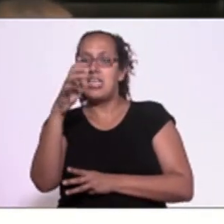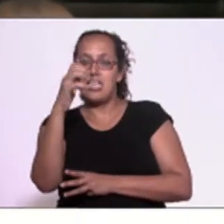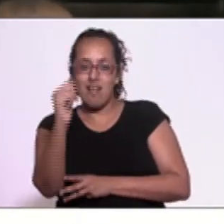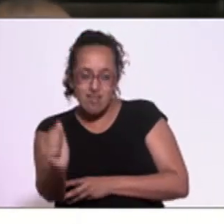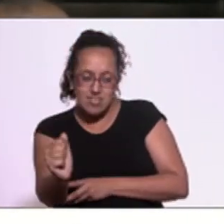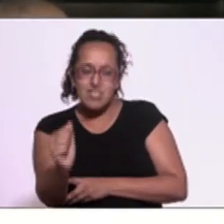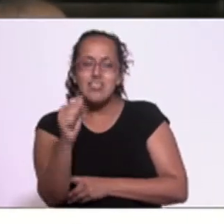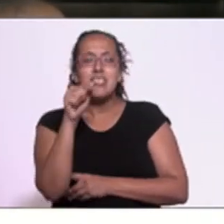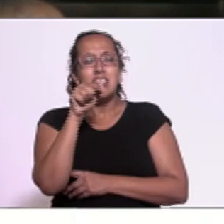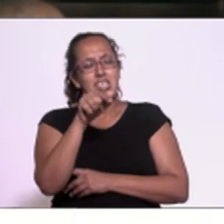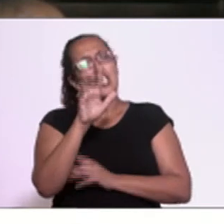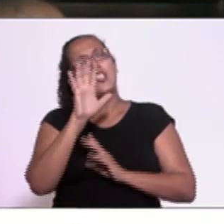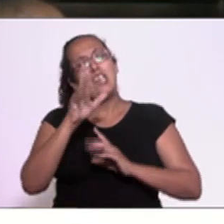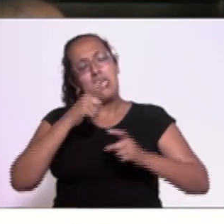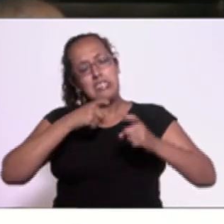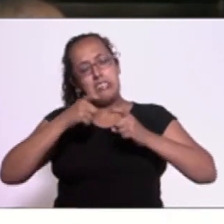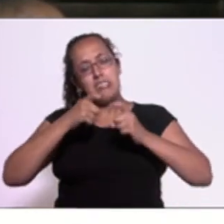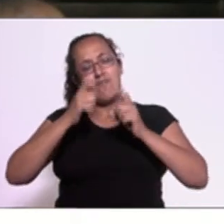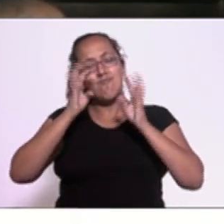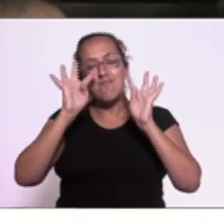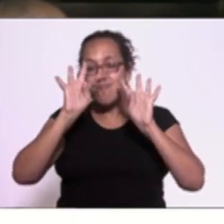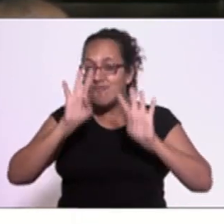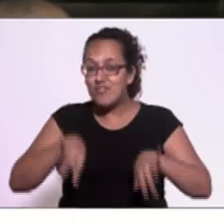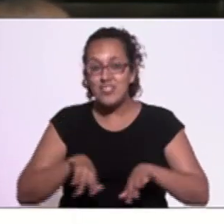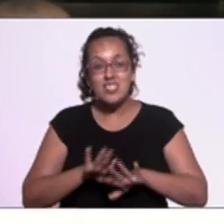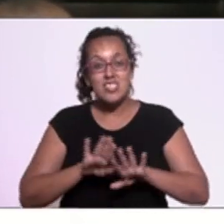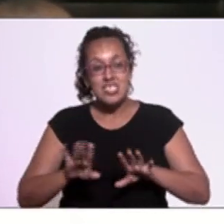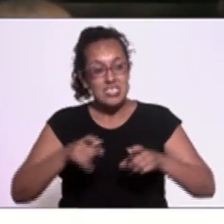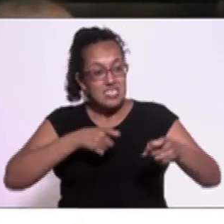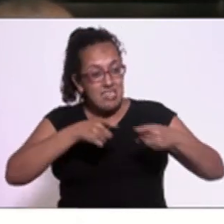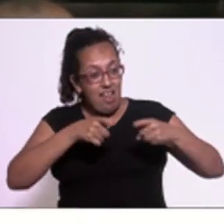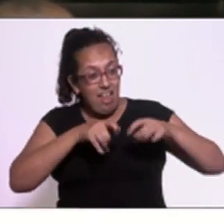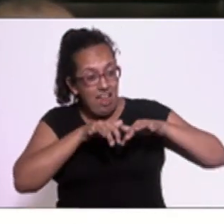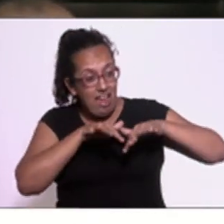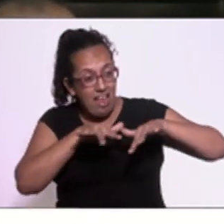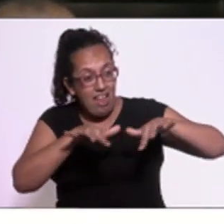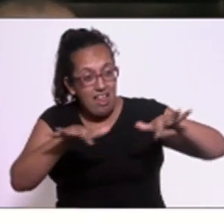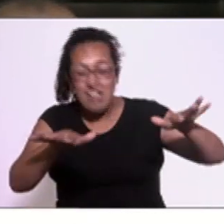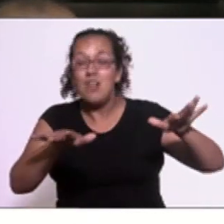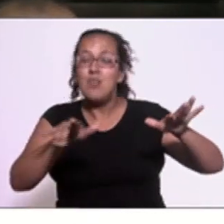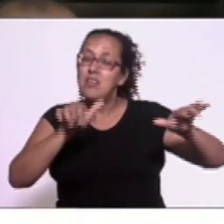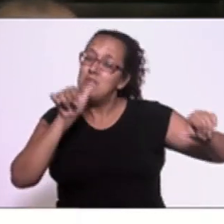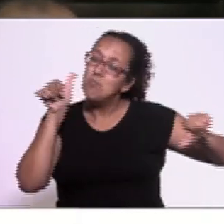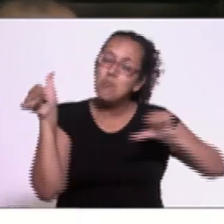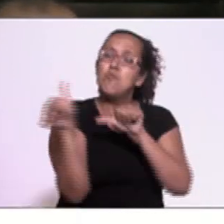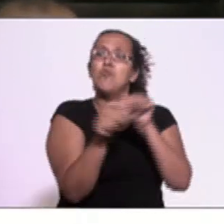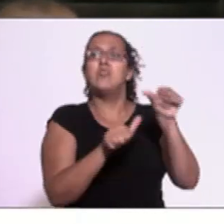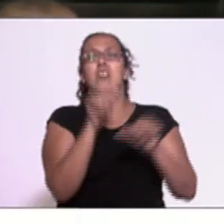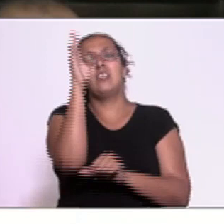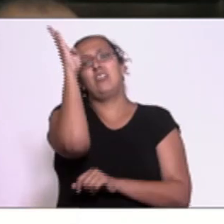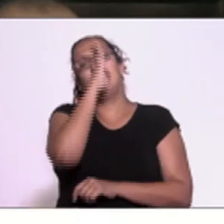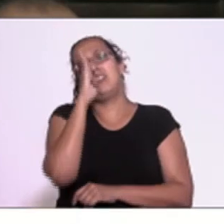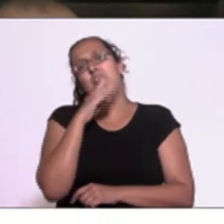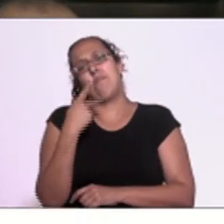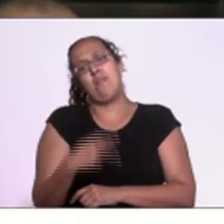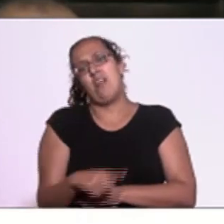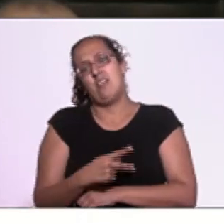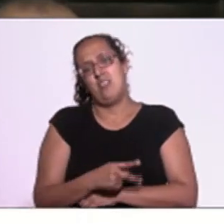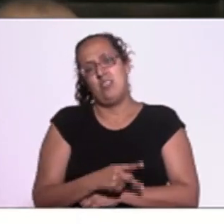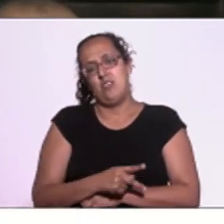positivistas, extrapolaram o campo militar, promovendo o desejo de mudança da nação, que se